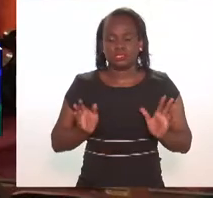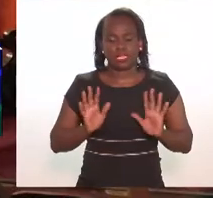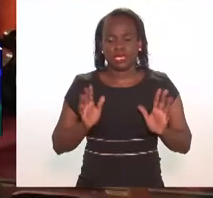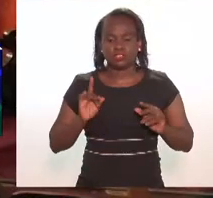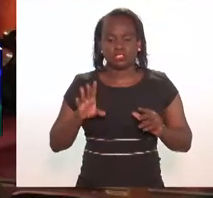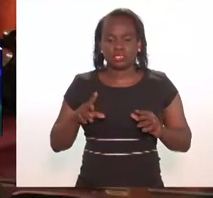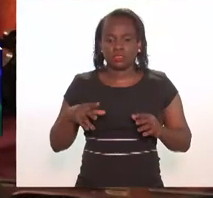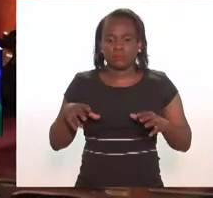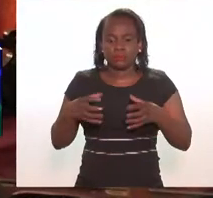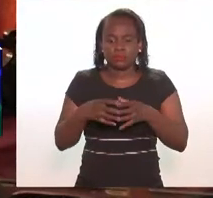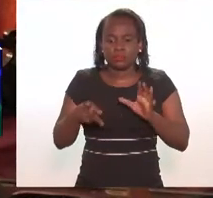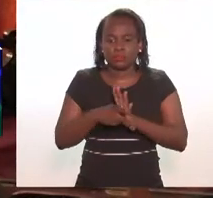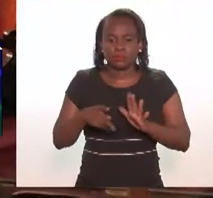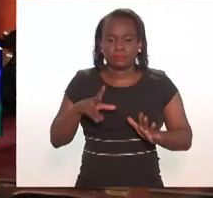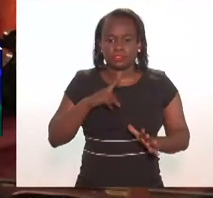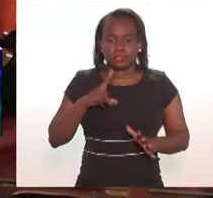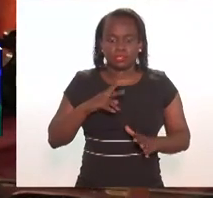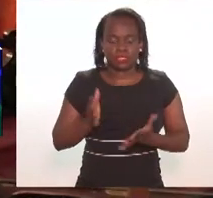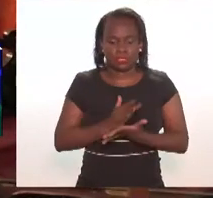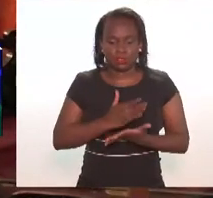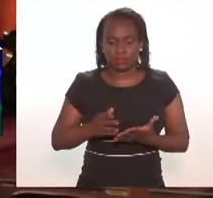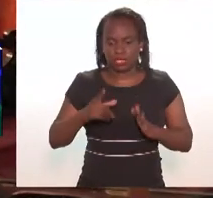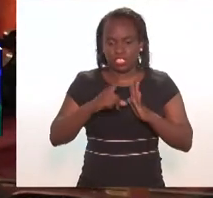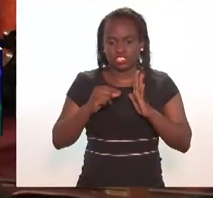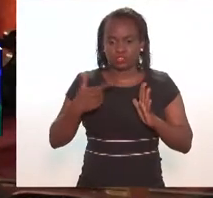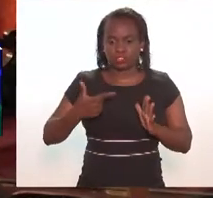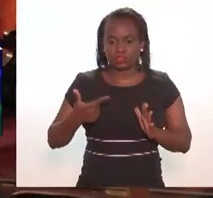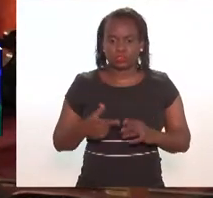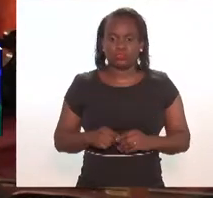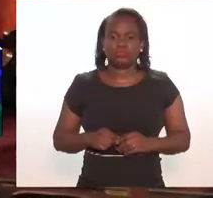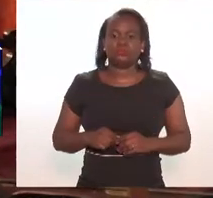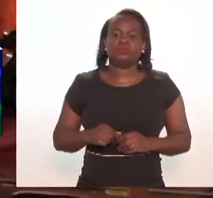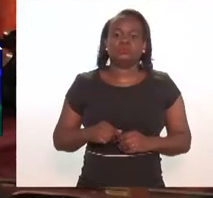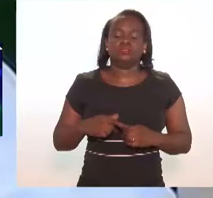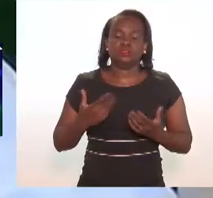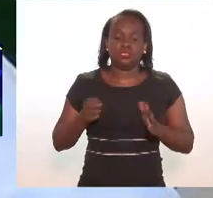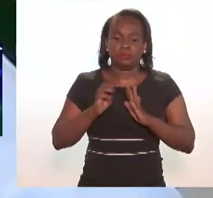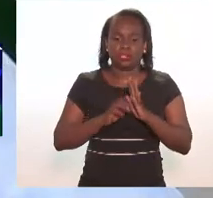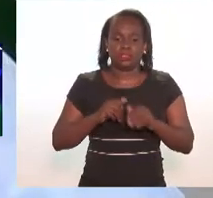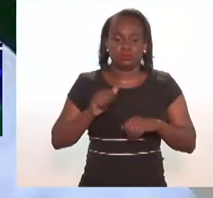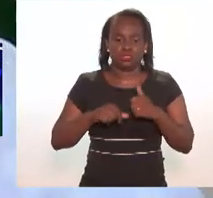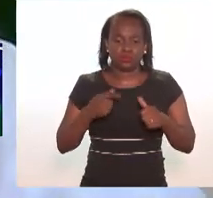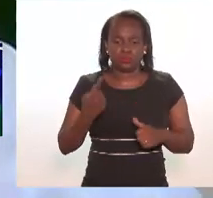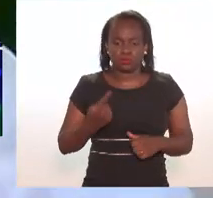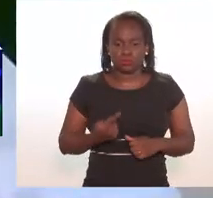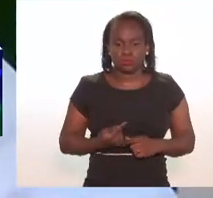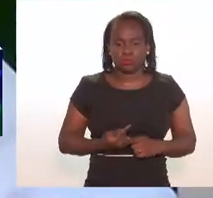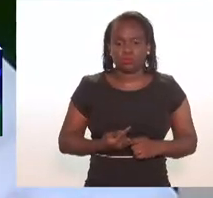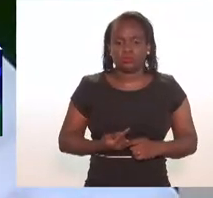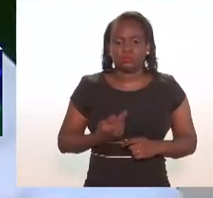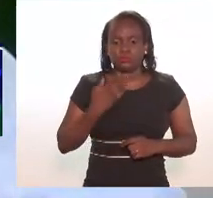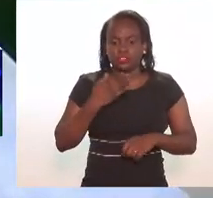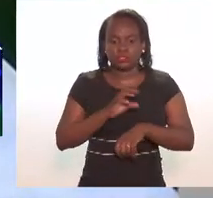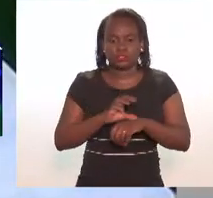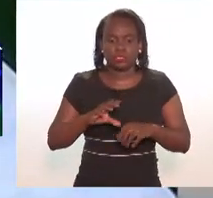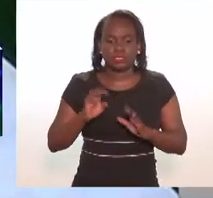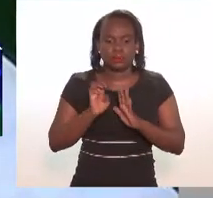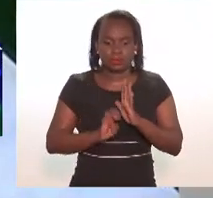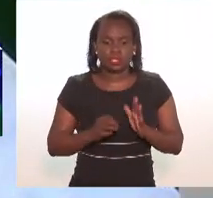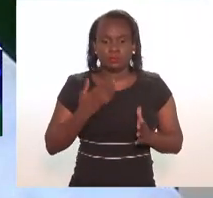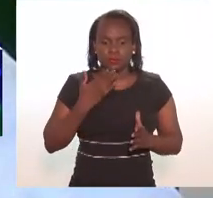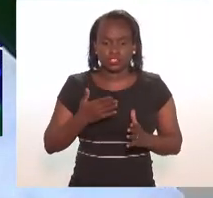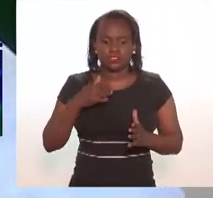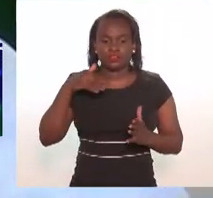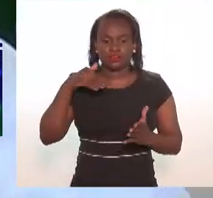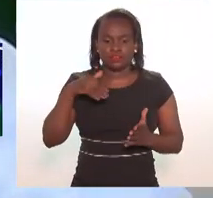iniciativa privada. No artigo 2º. Acolho a emenda modificativa 1, pedindo funcionalidade com emenda e pedindo forma